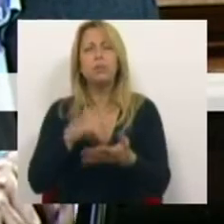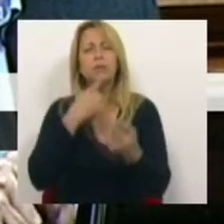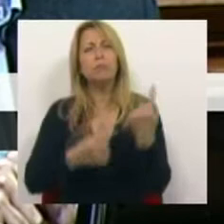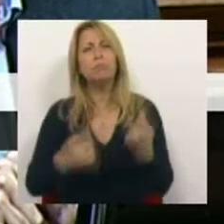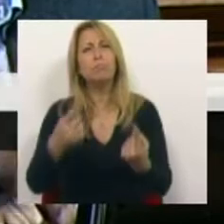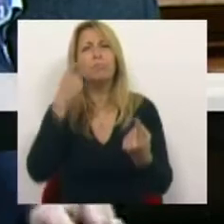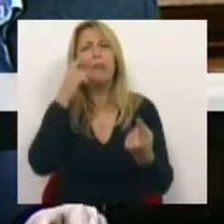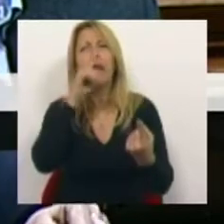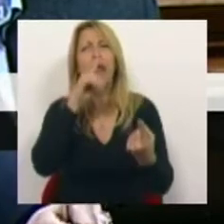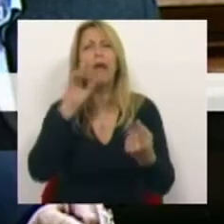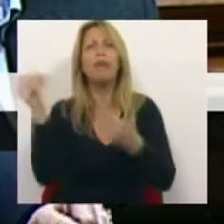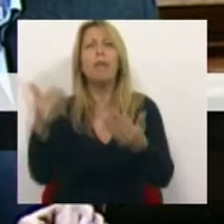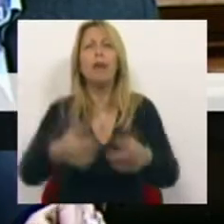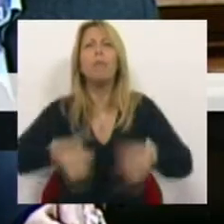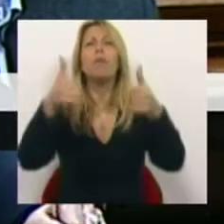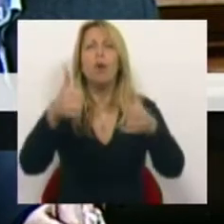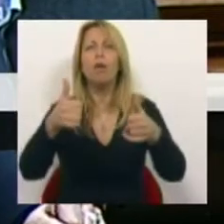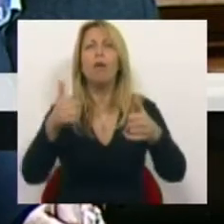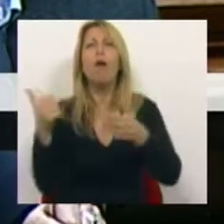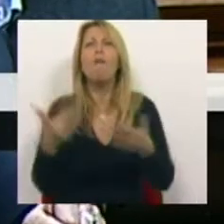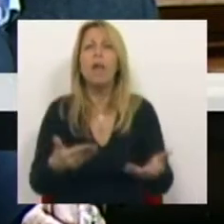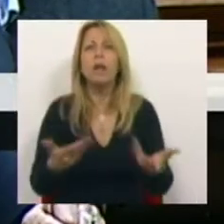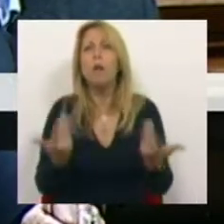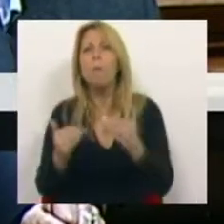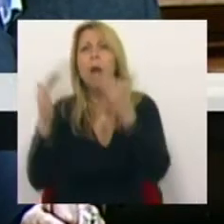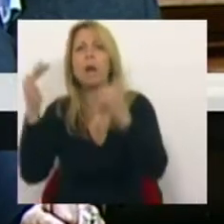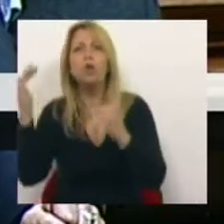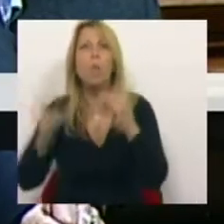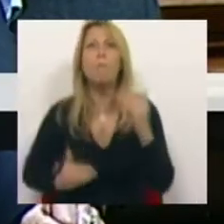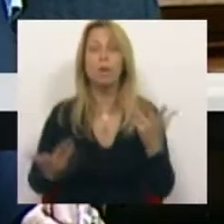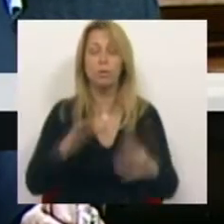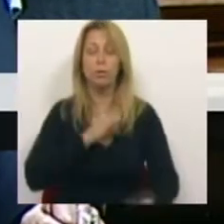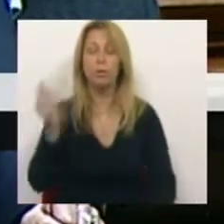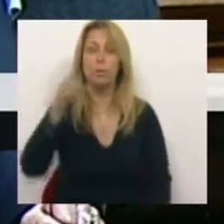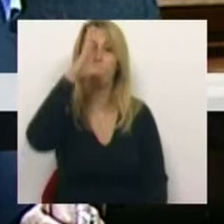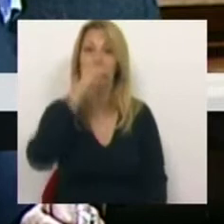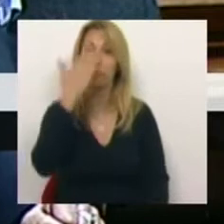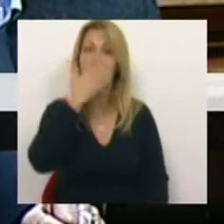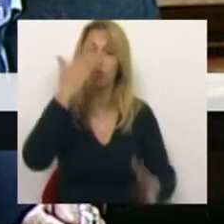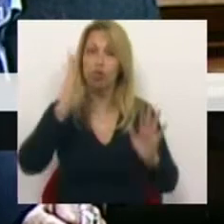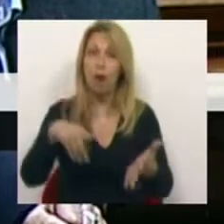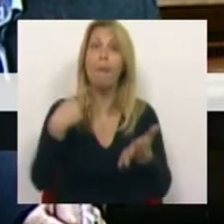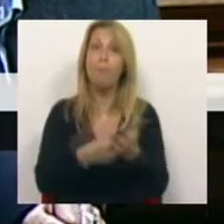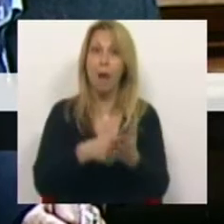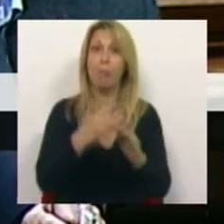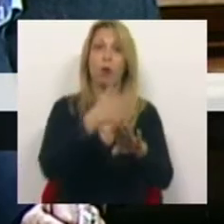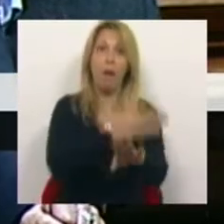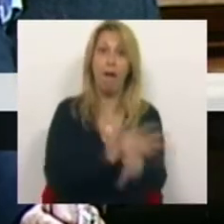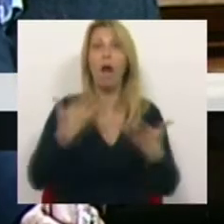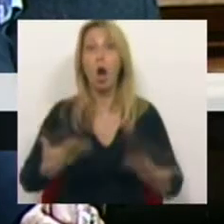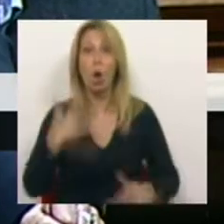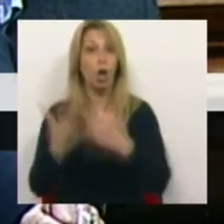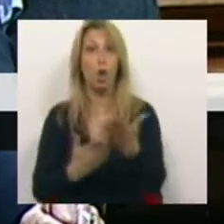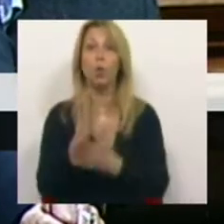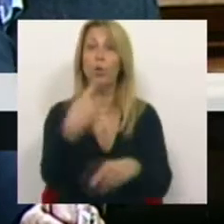menos. Senhor Primeiro-Ministro, se vamos pagar, se já pagámos e vamos continuar a pagar contribuintes o